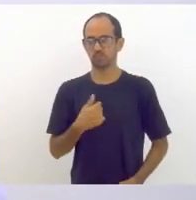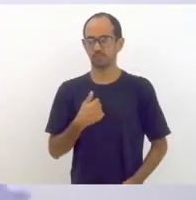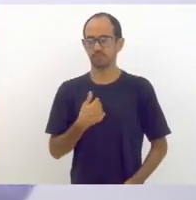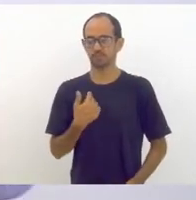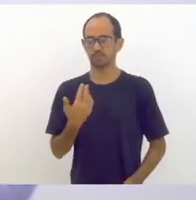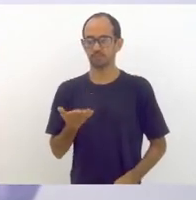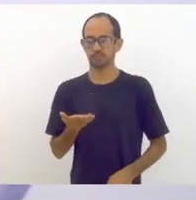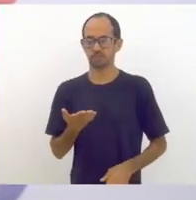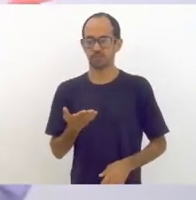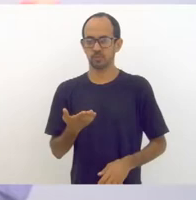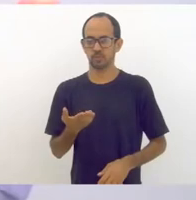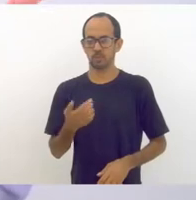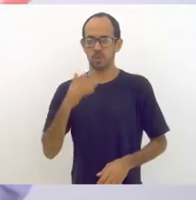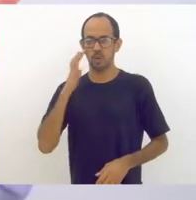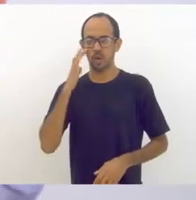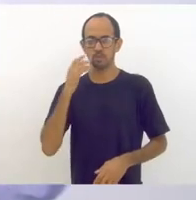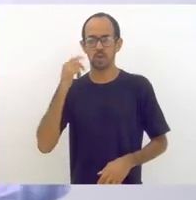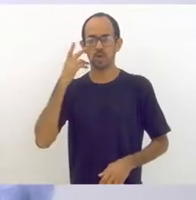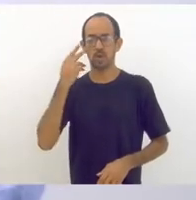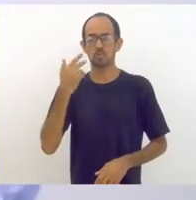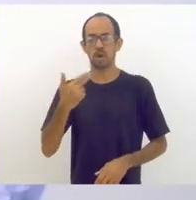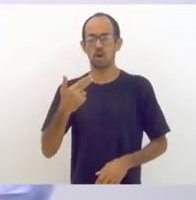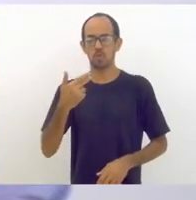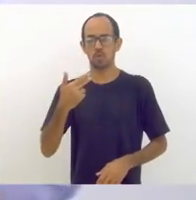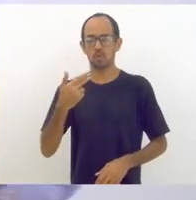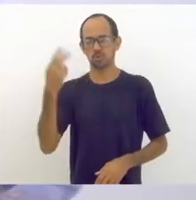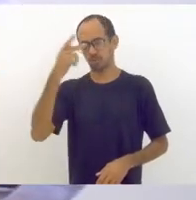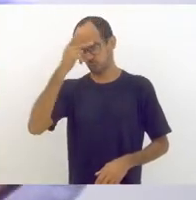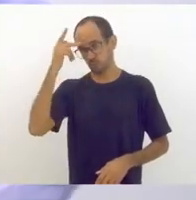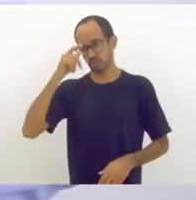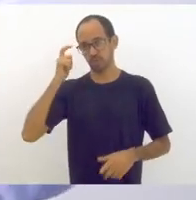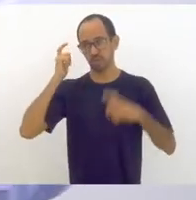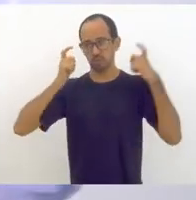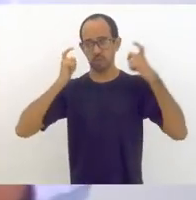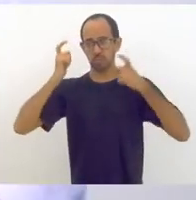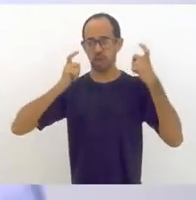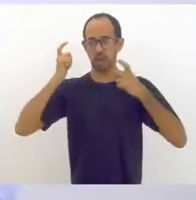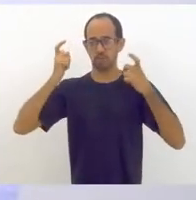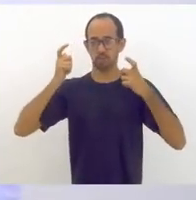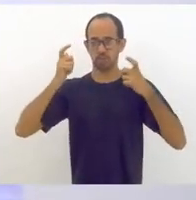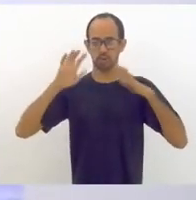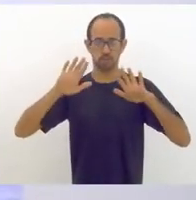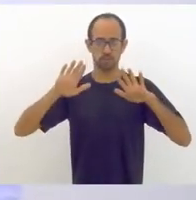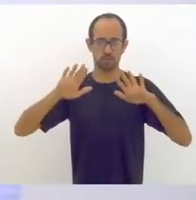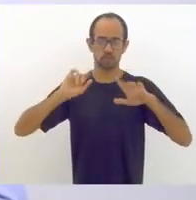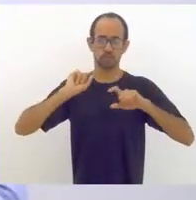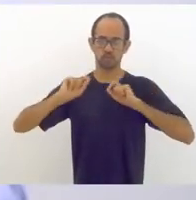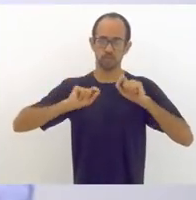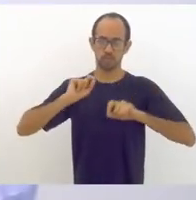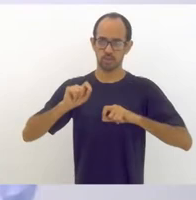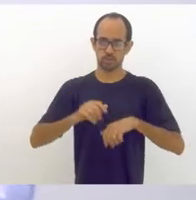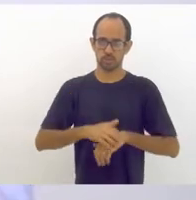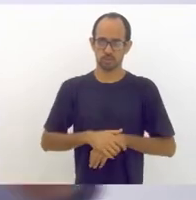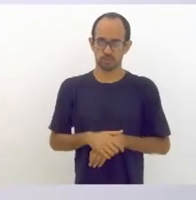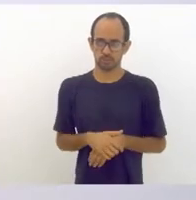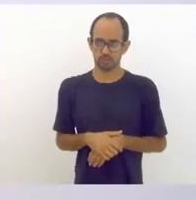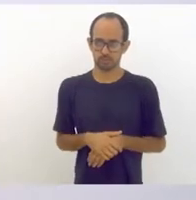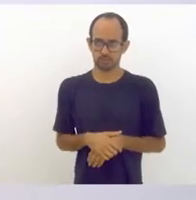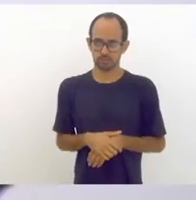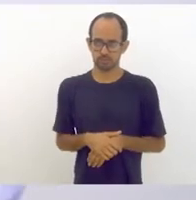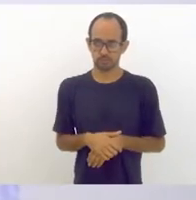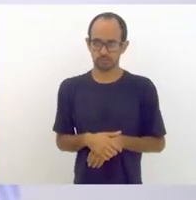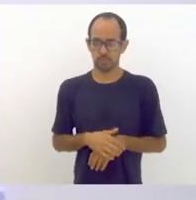Enfim, não, mas assim, eu acho normal. As pessoas têm essa preocupação. Quando eu falo isso, não tem nenhum... Olha só, a gente aqui... Primeiro